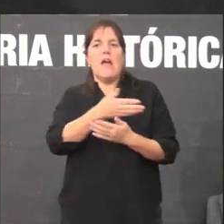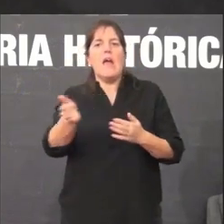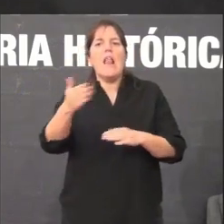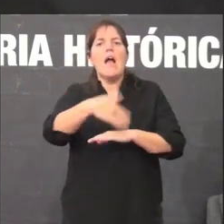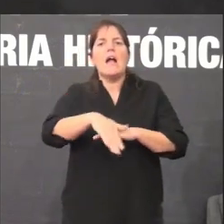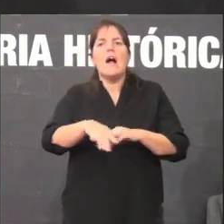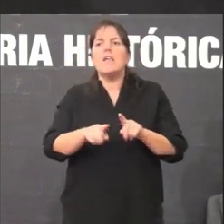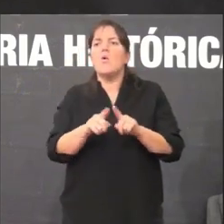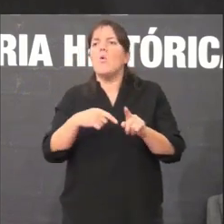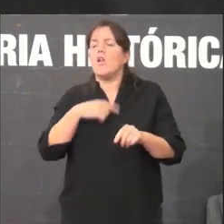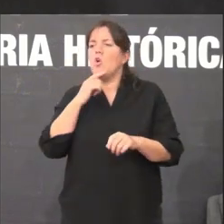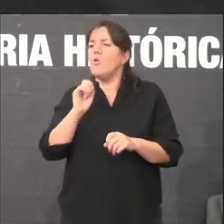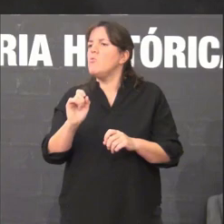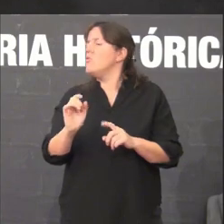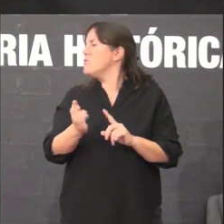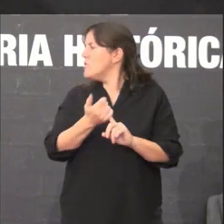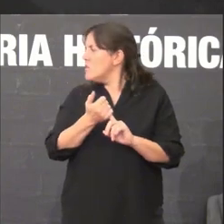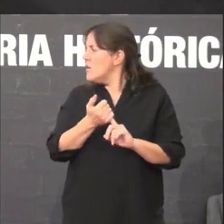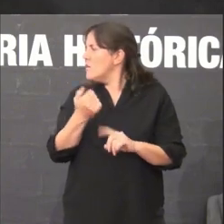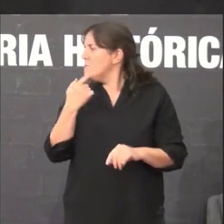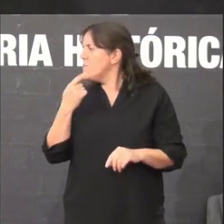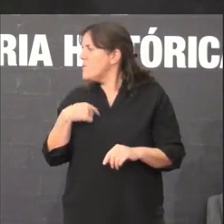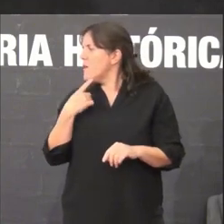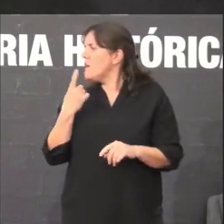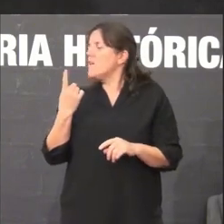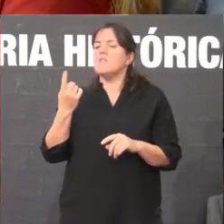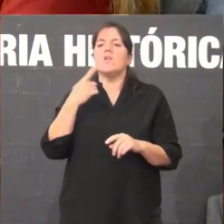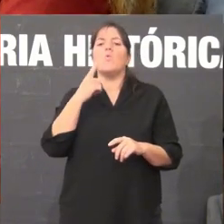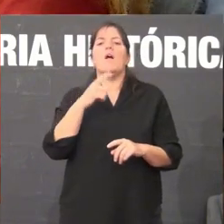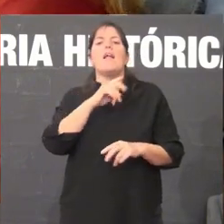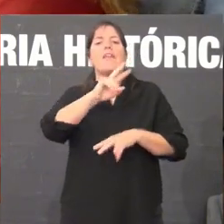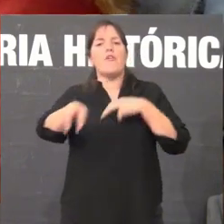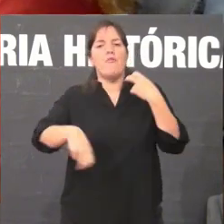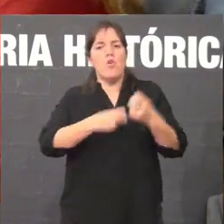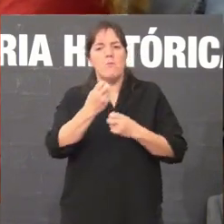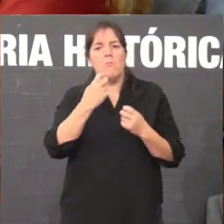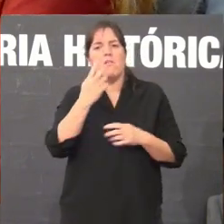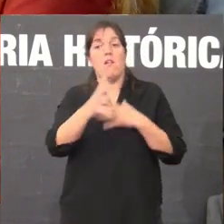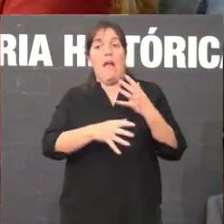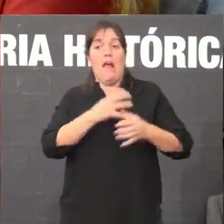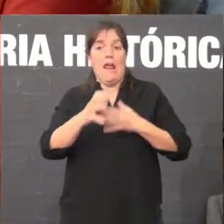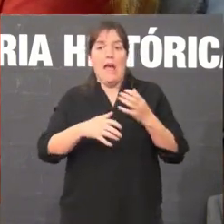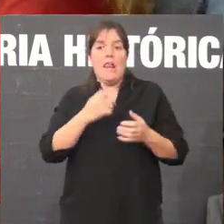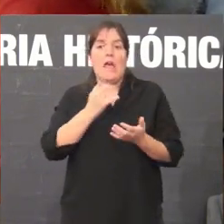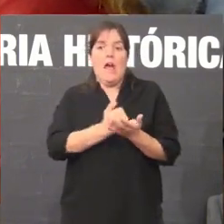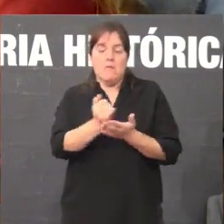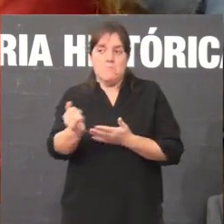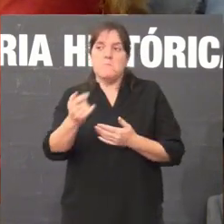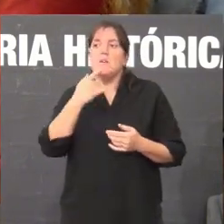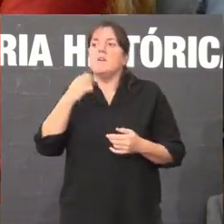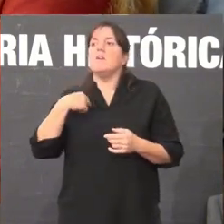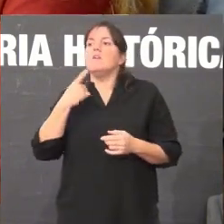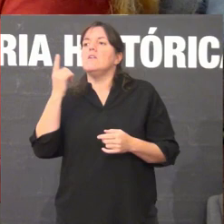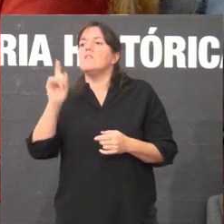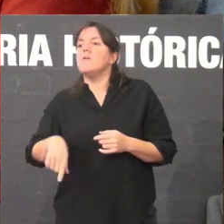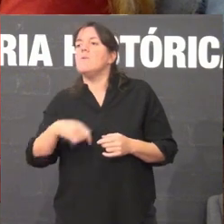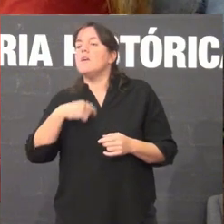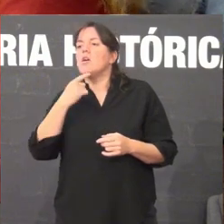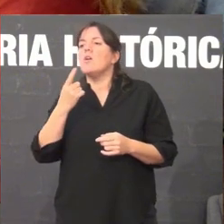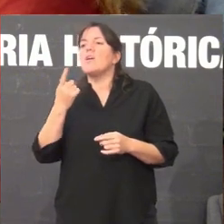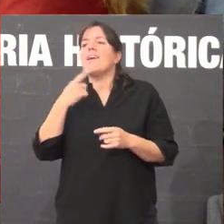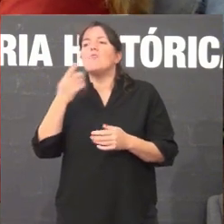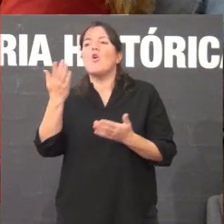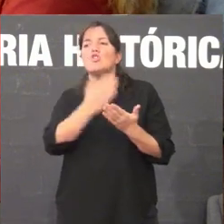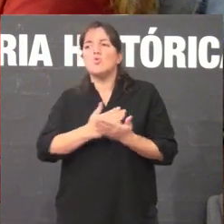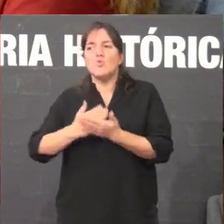das nacionalizações ou a questão da reforma agrária, o direito a um sistema nacional de saúde totalmente gratuito, o